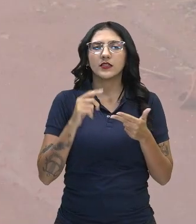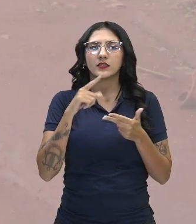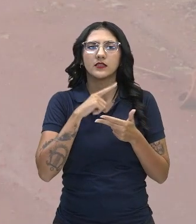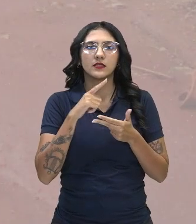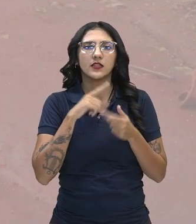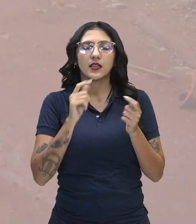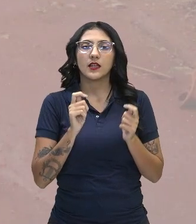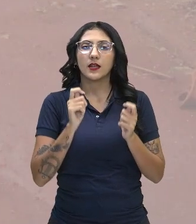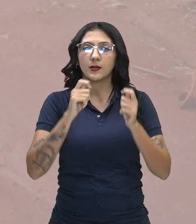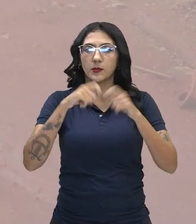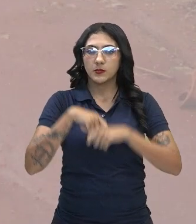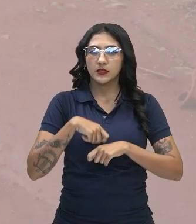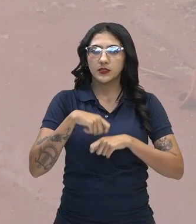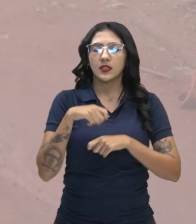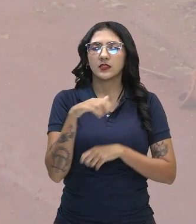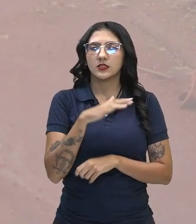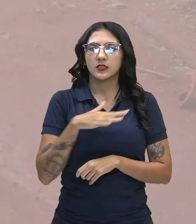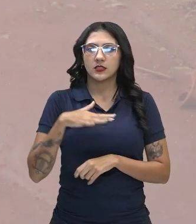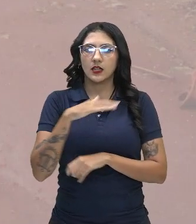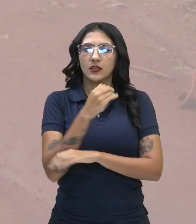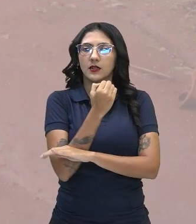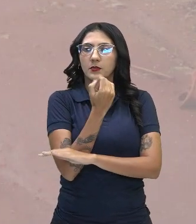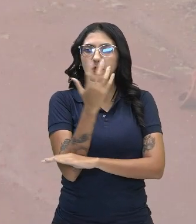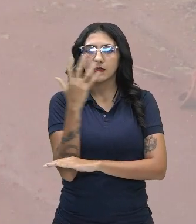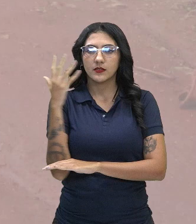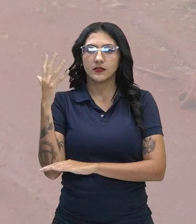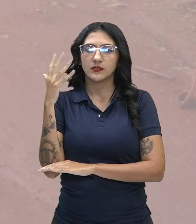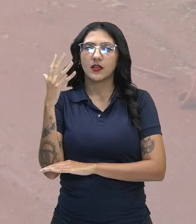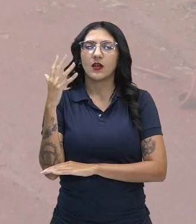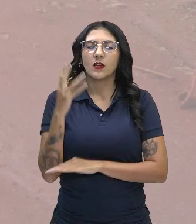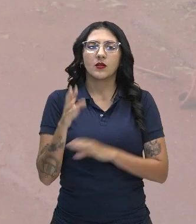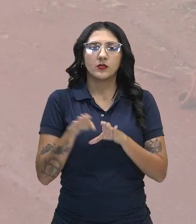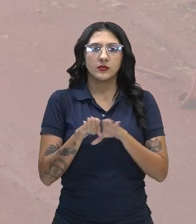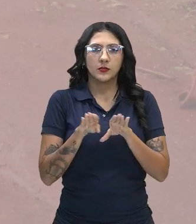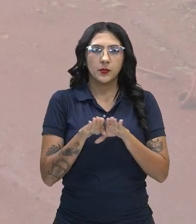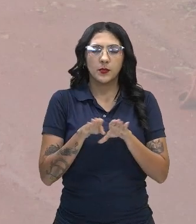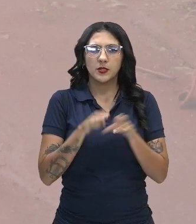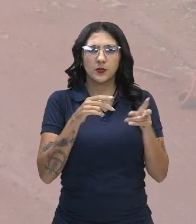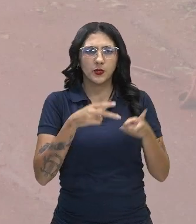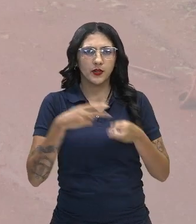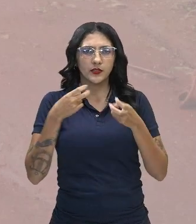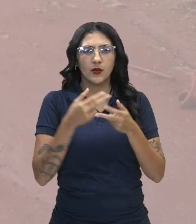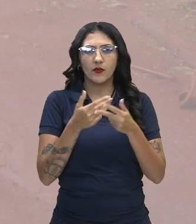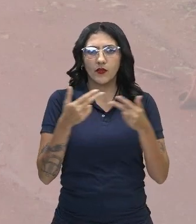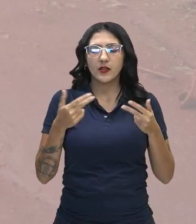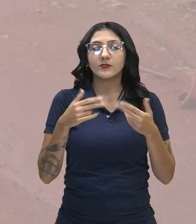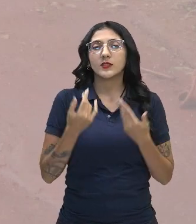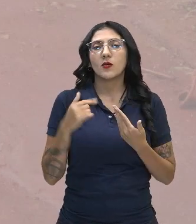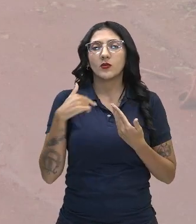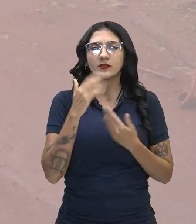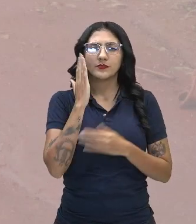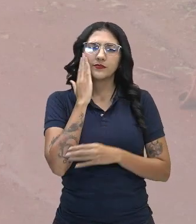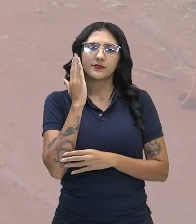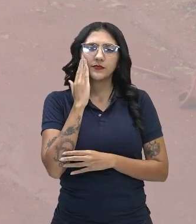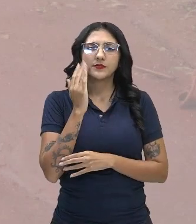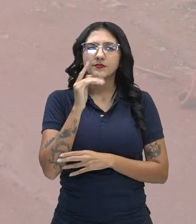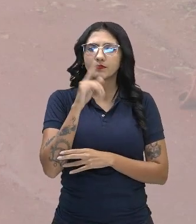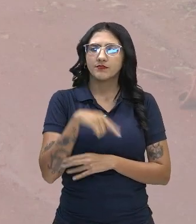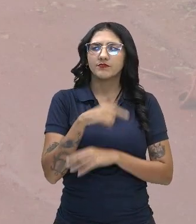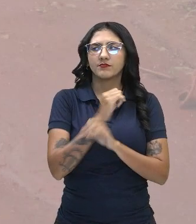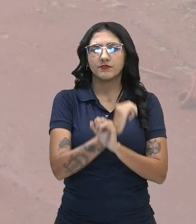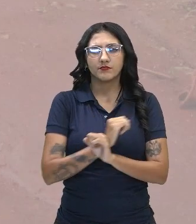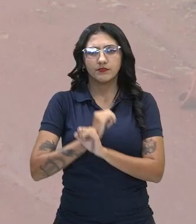potencial ambiental da região, do potencial energético, e a gente sabe que a preservação da Amazônia, ela